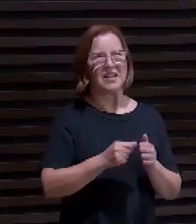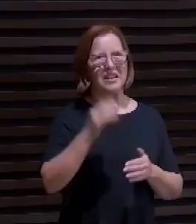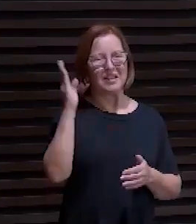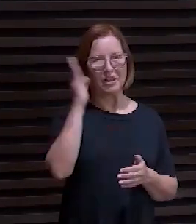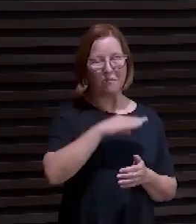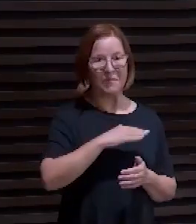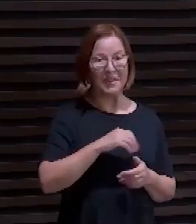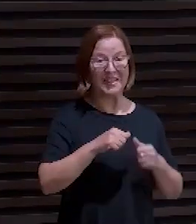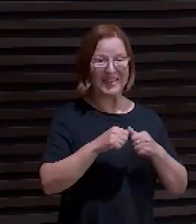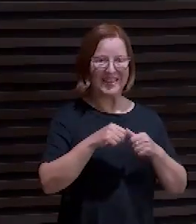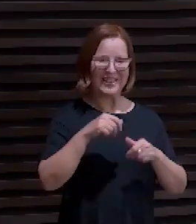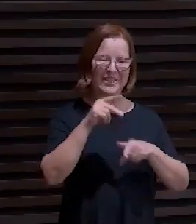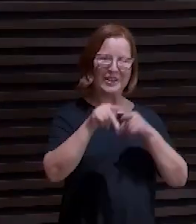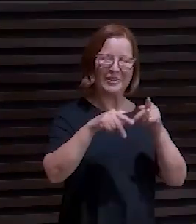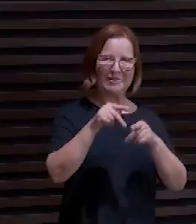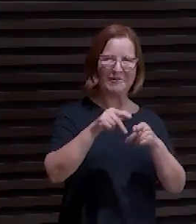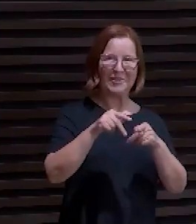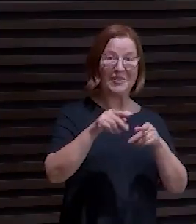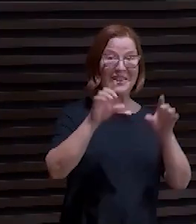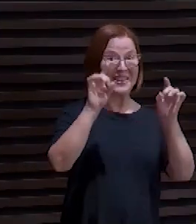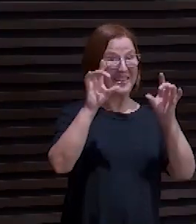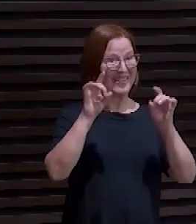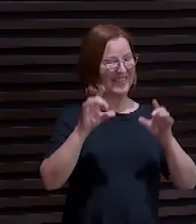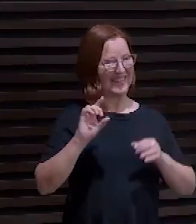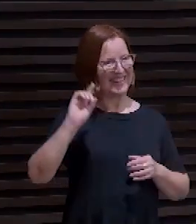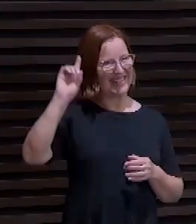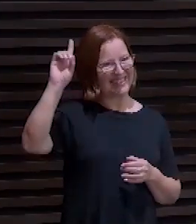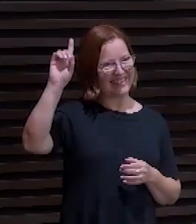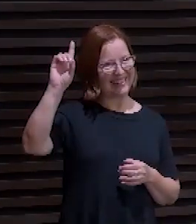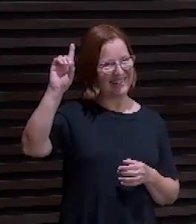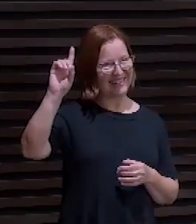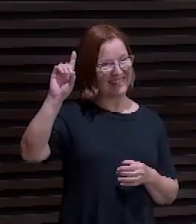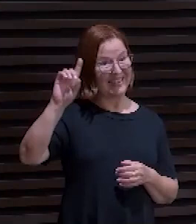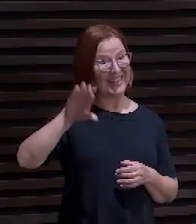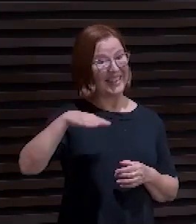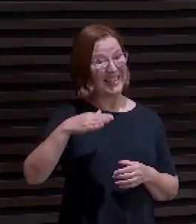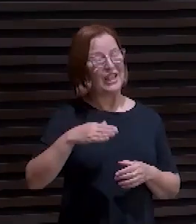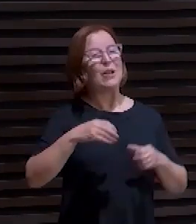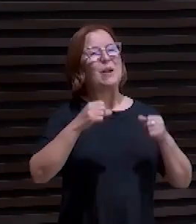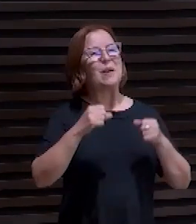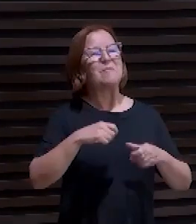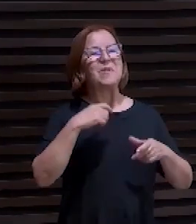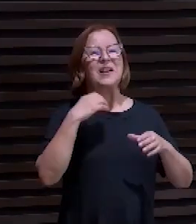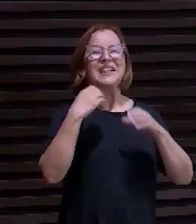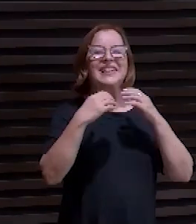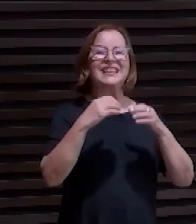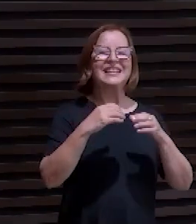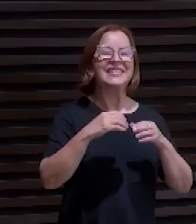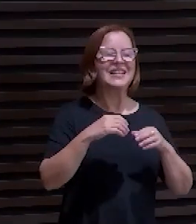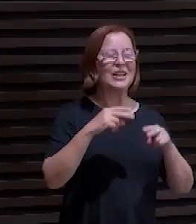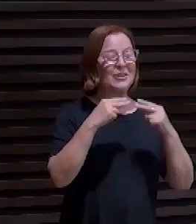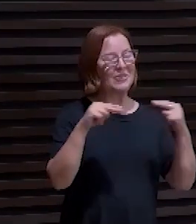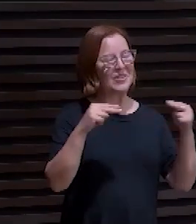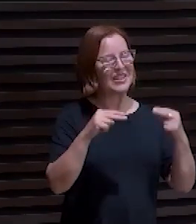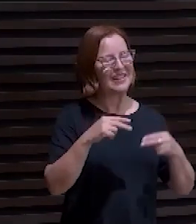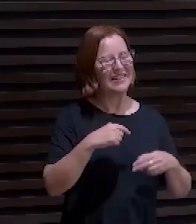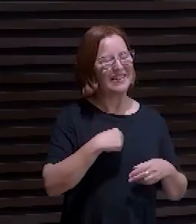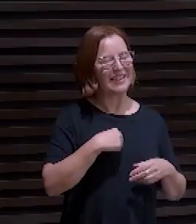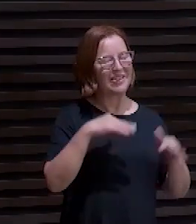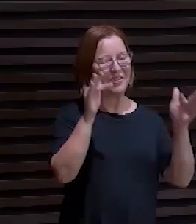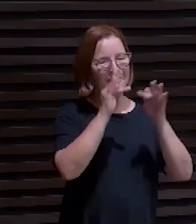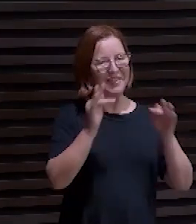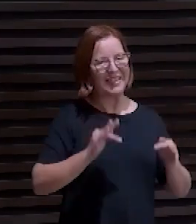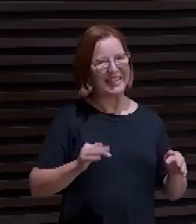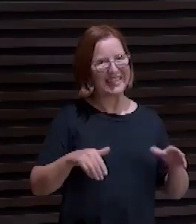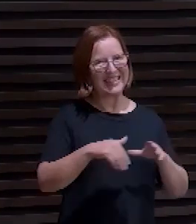povo especial de Deus. Então eu posso cantar o hino. Sou feliz